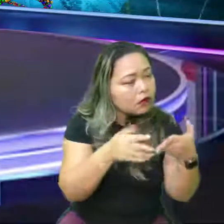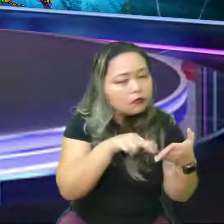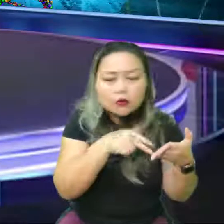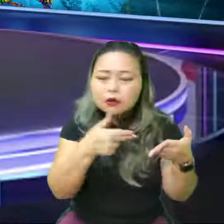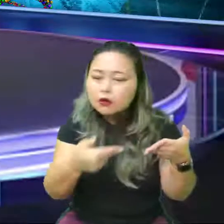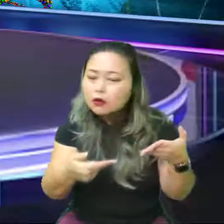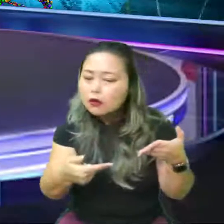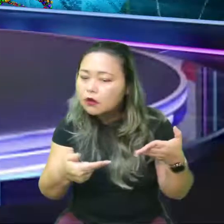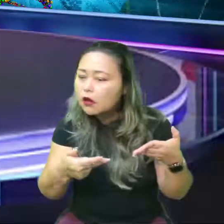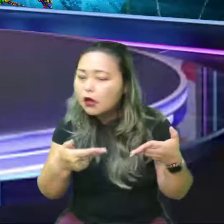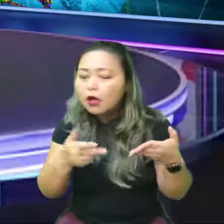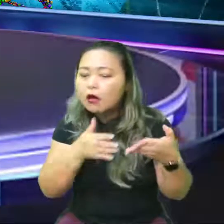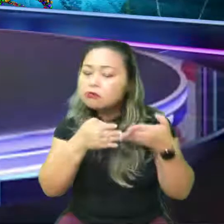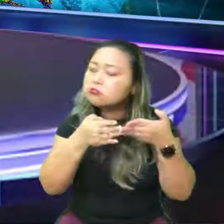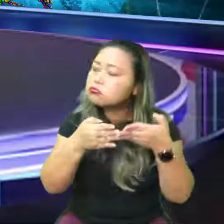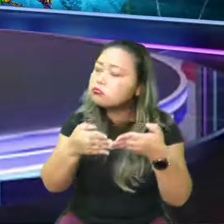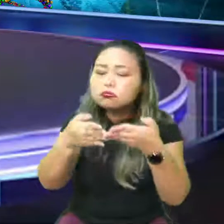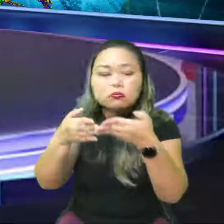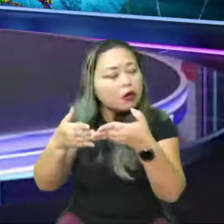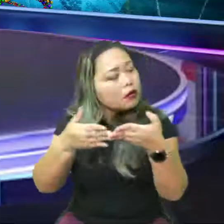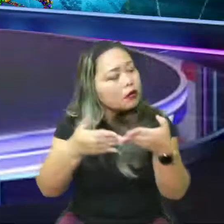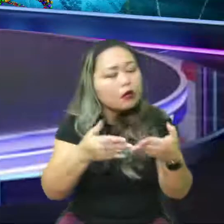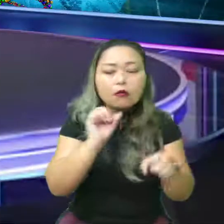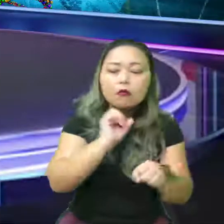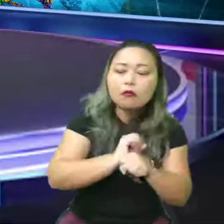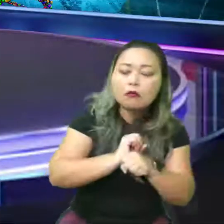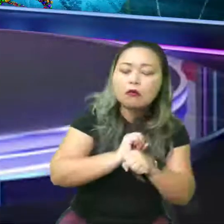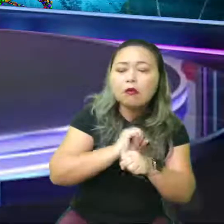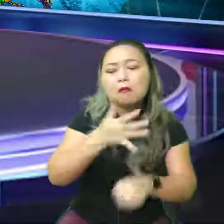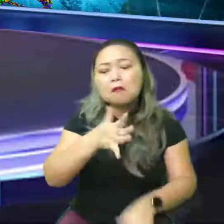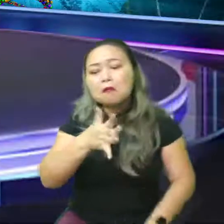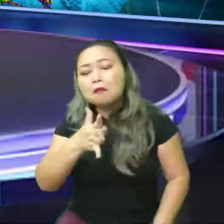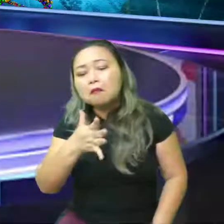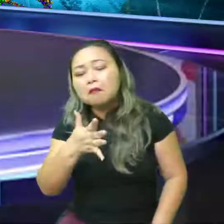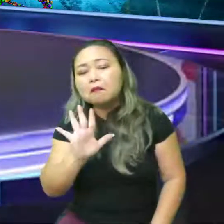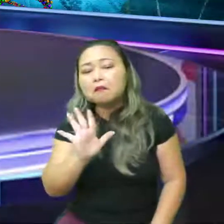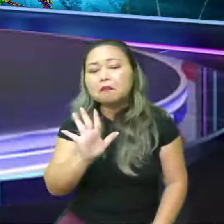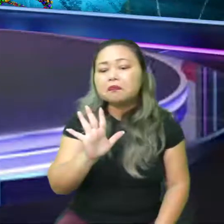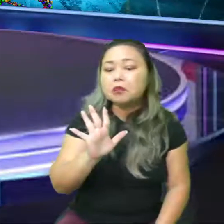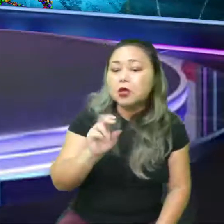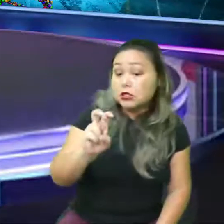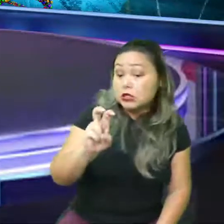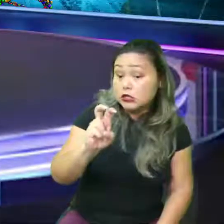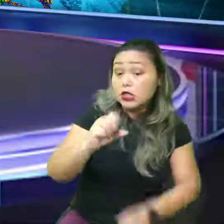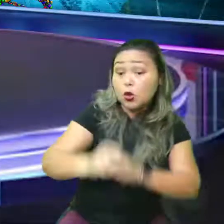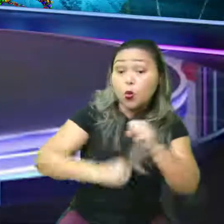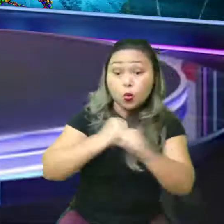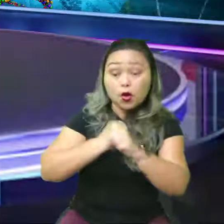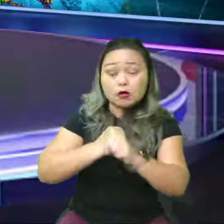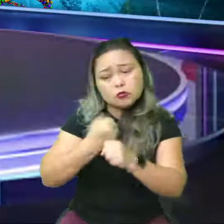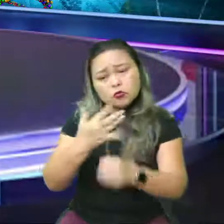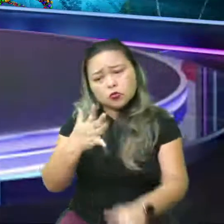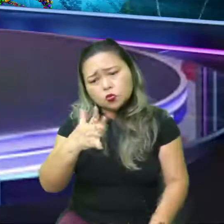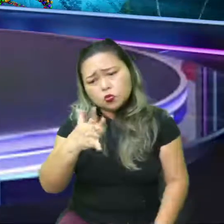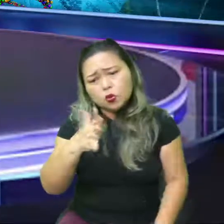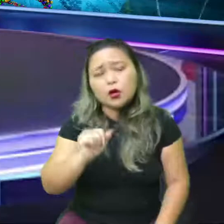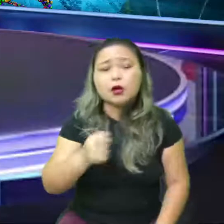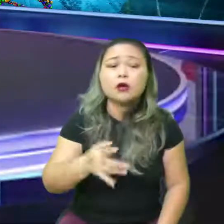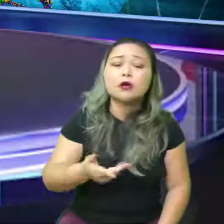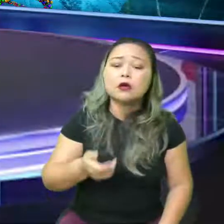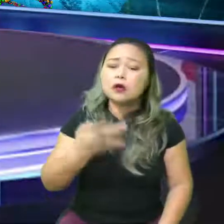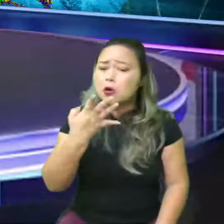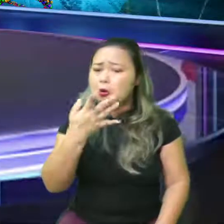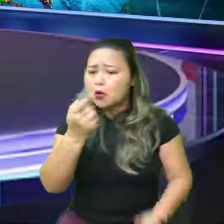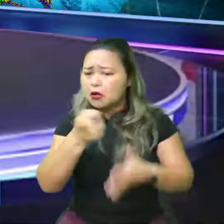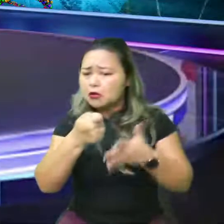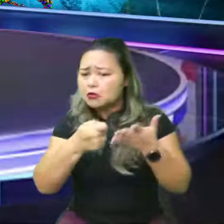fazia, essa viagem dele ali, durou mais ou menos quase 5 anos, 4 anos e alguns meses, né?